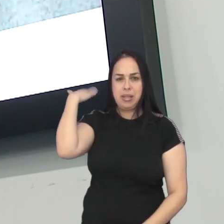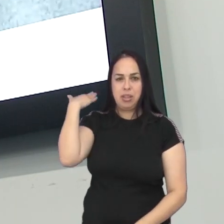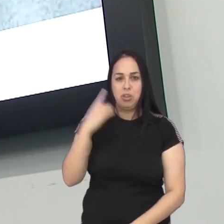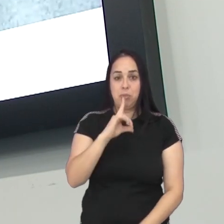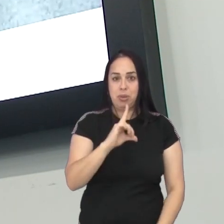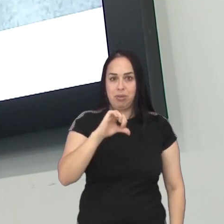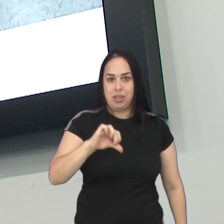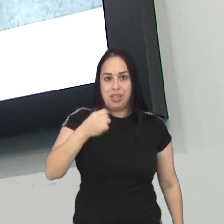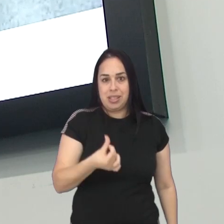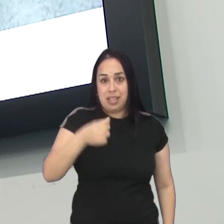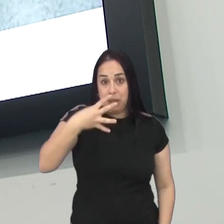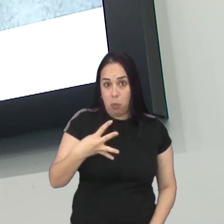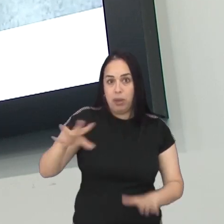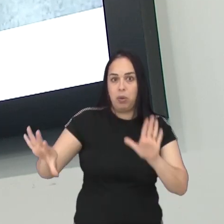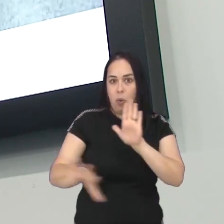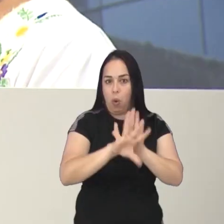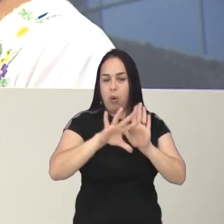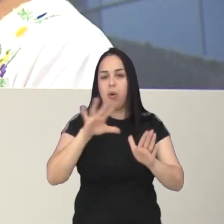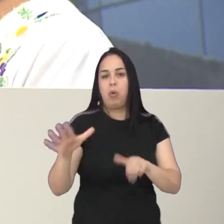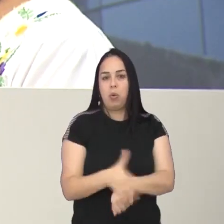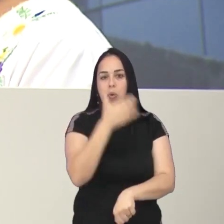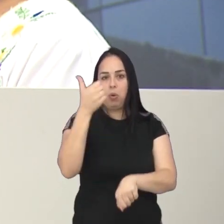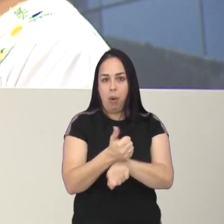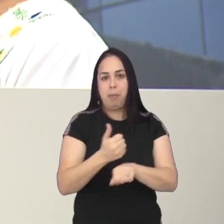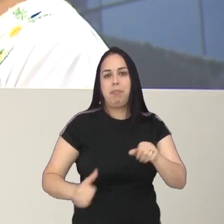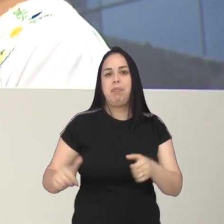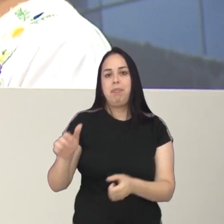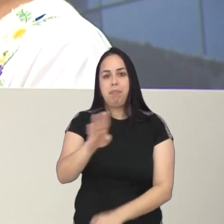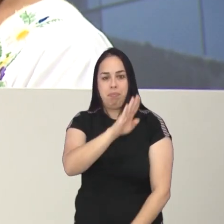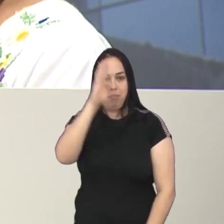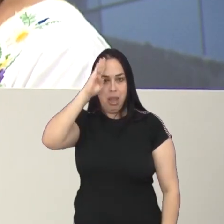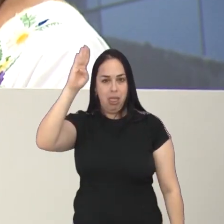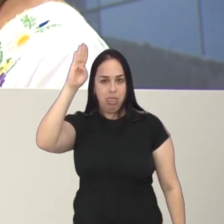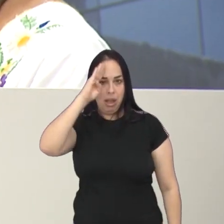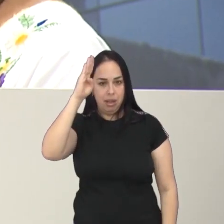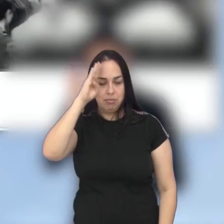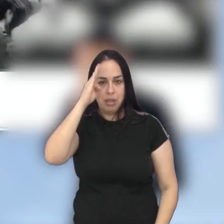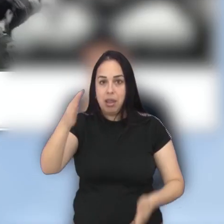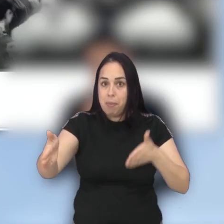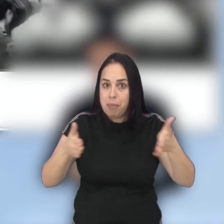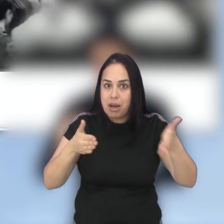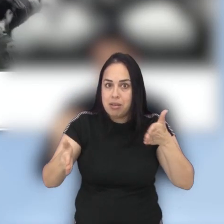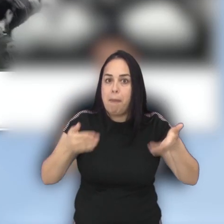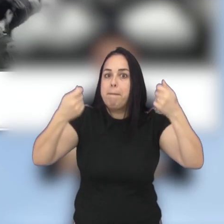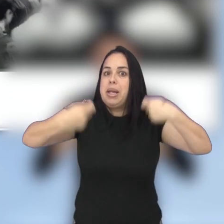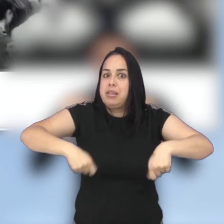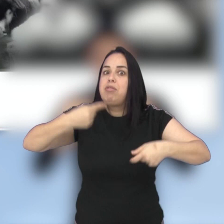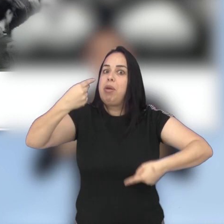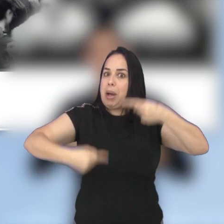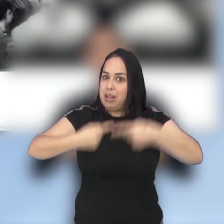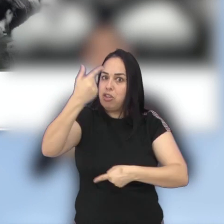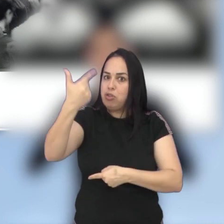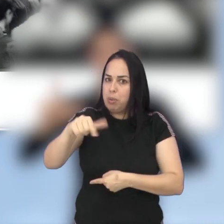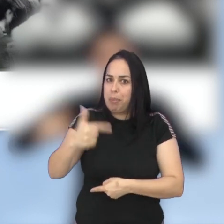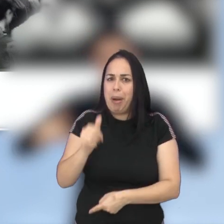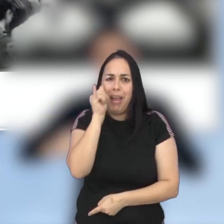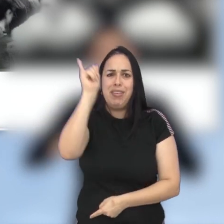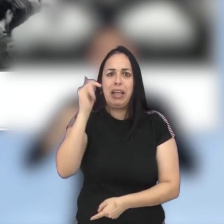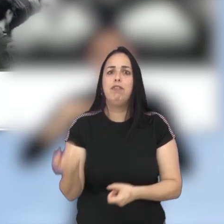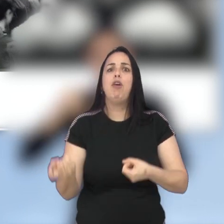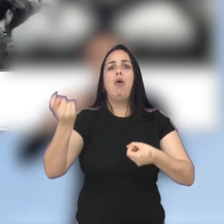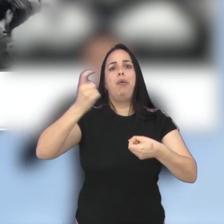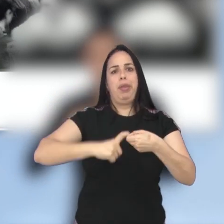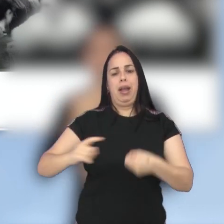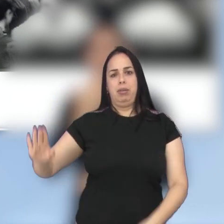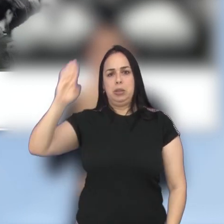de 1964. Segundo a parlamentar, esse período histórico precisa ser amplamente debatido para evitar o